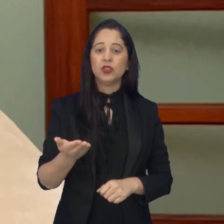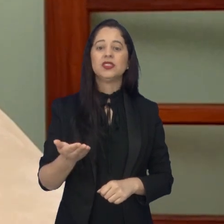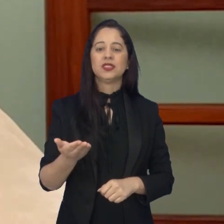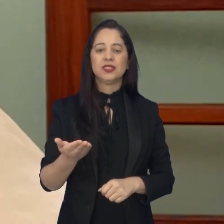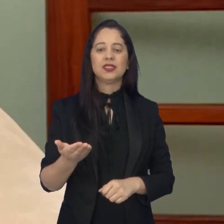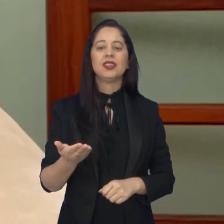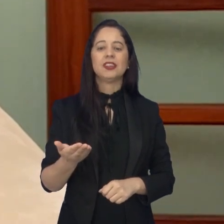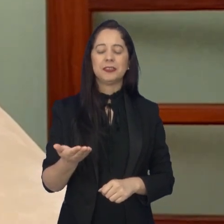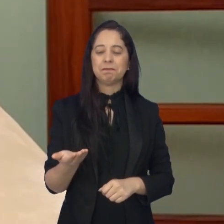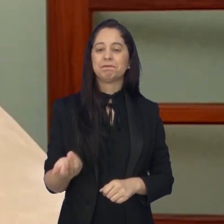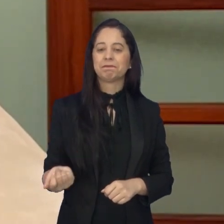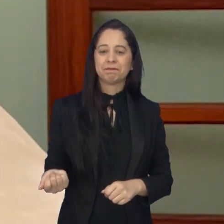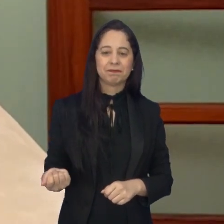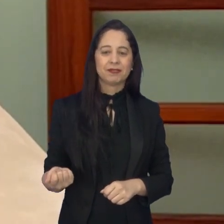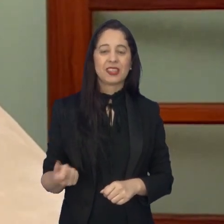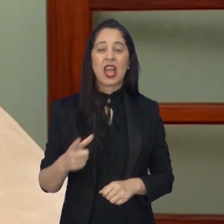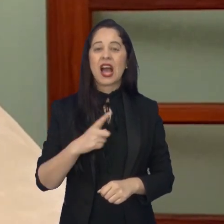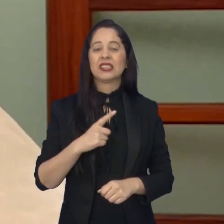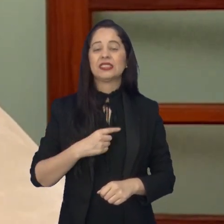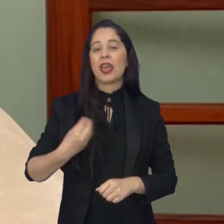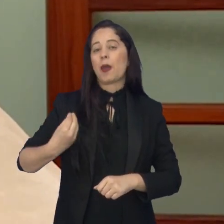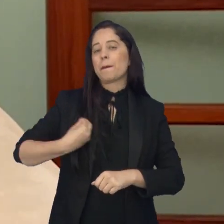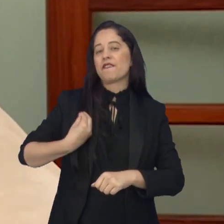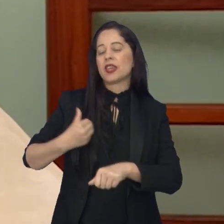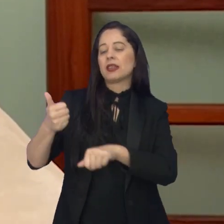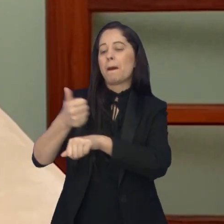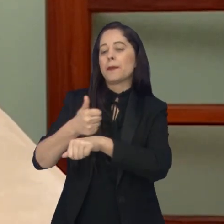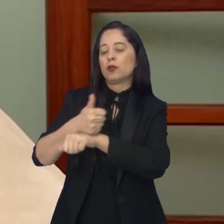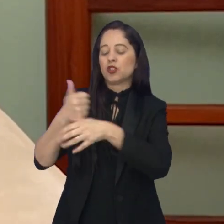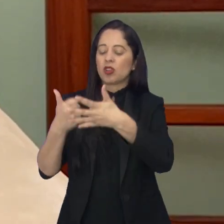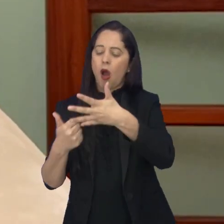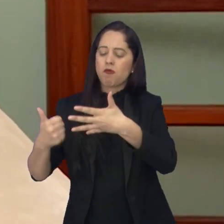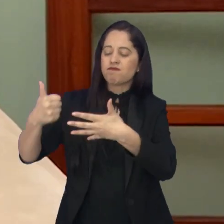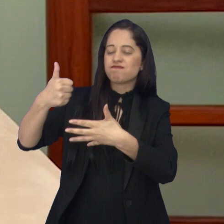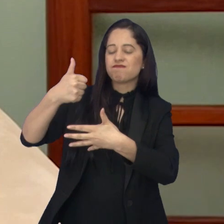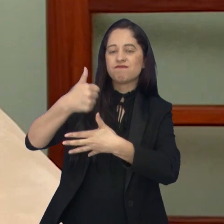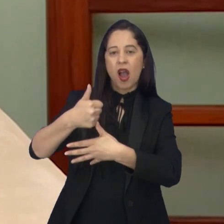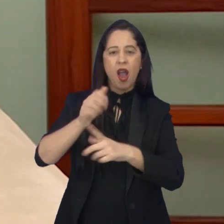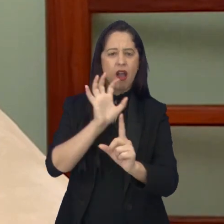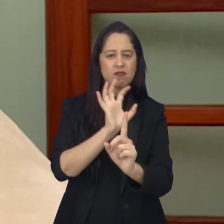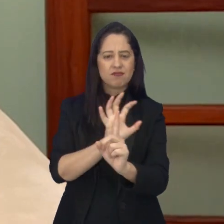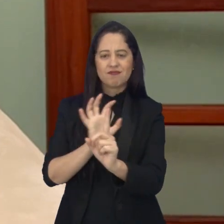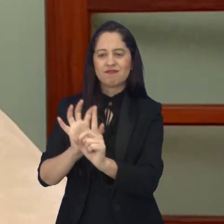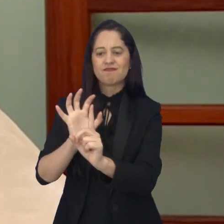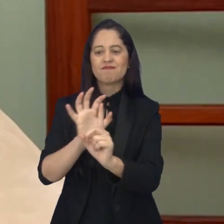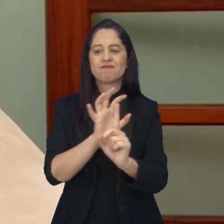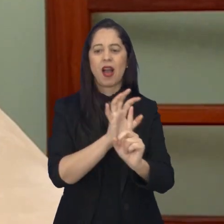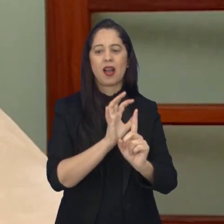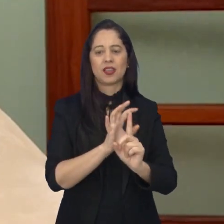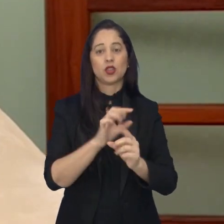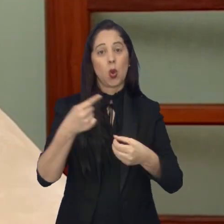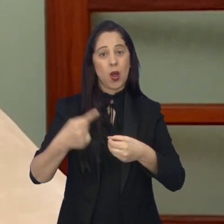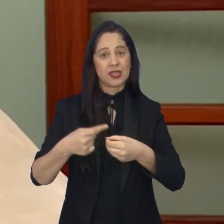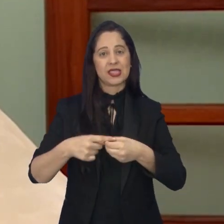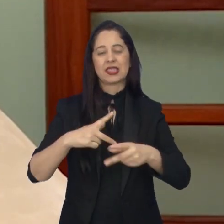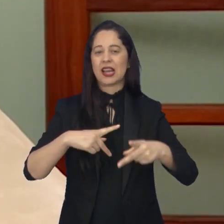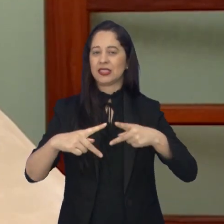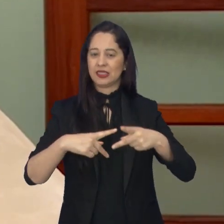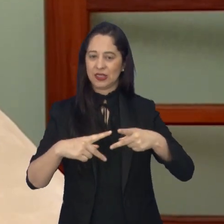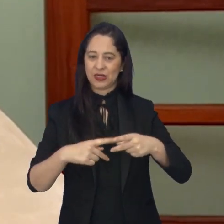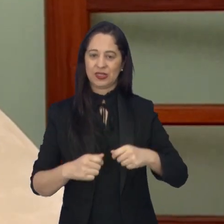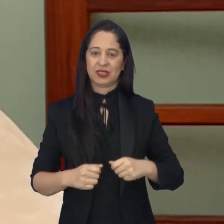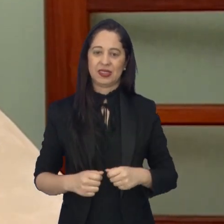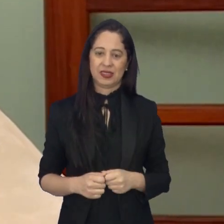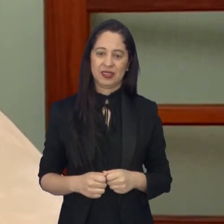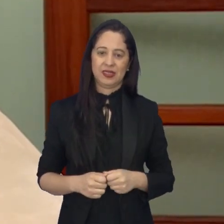linda e rica carreira acadêmica que impactou a cidade de São José dos